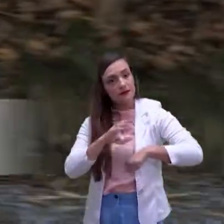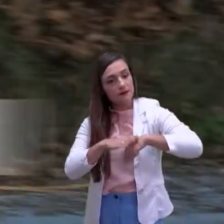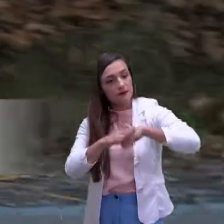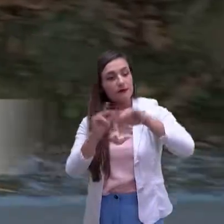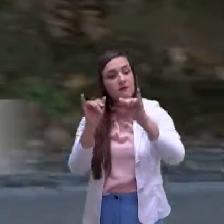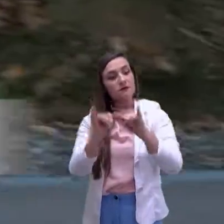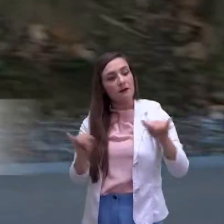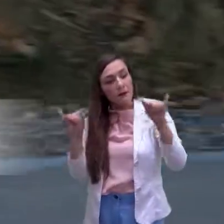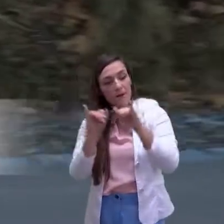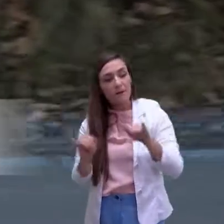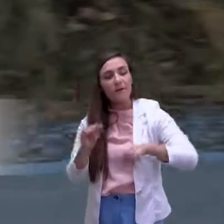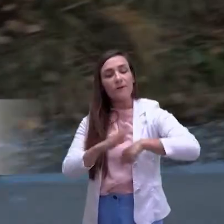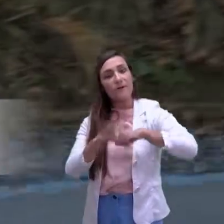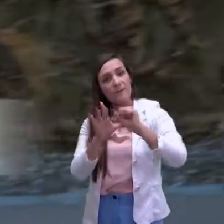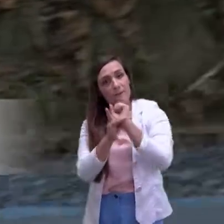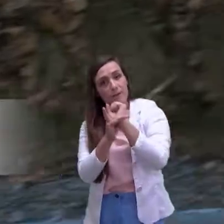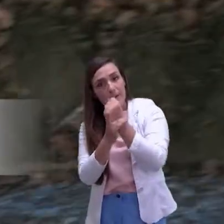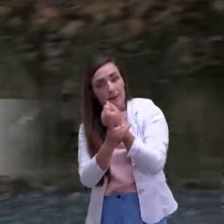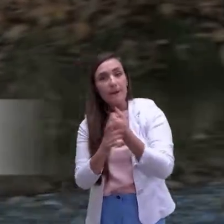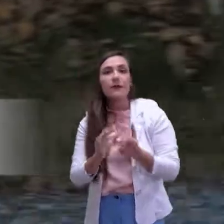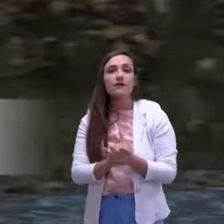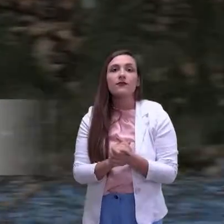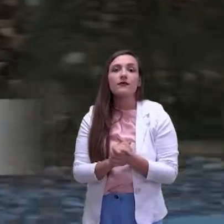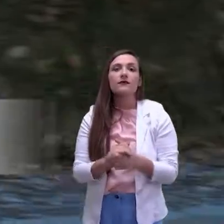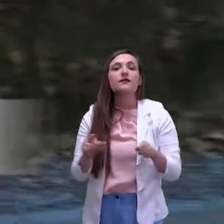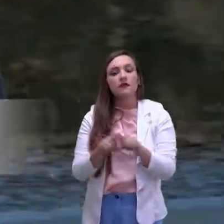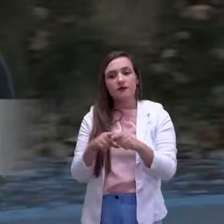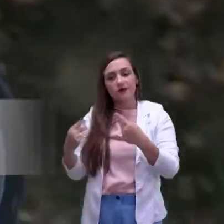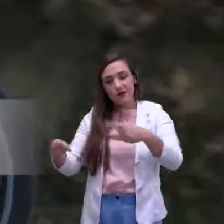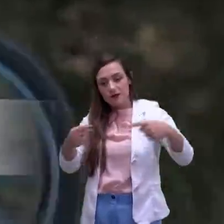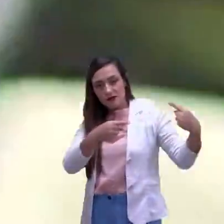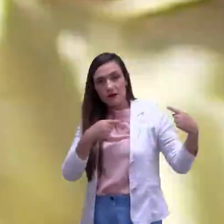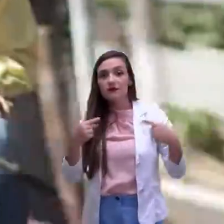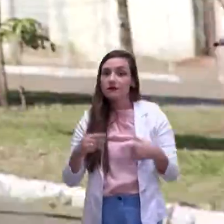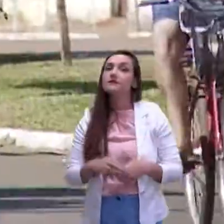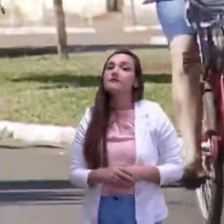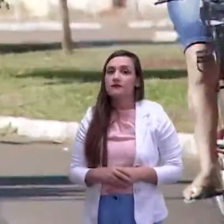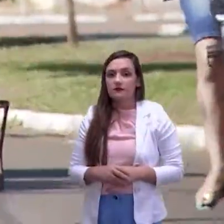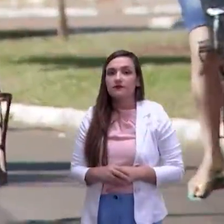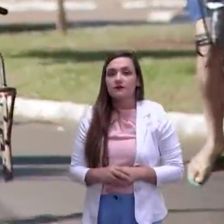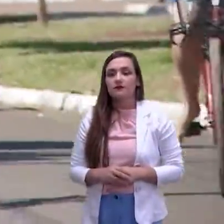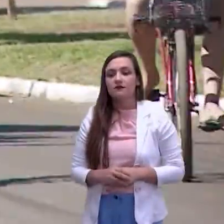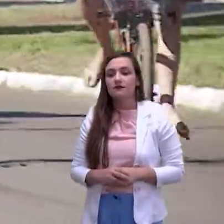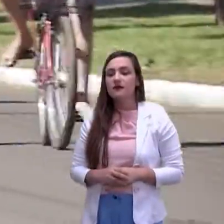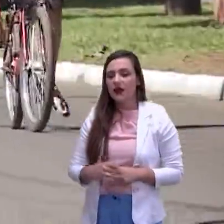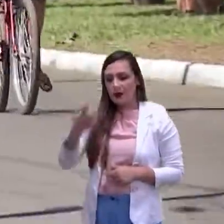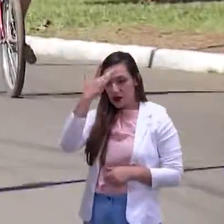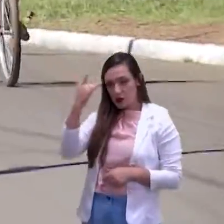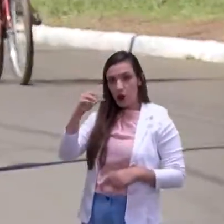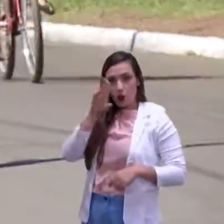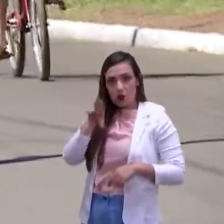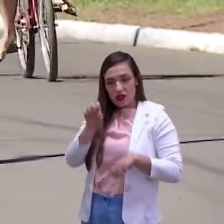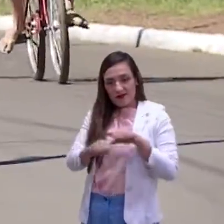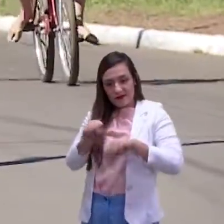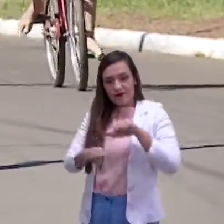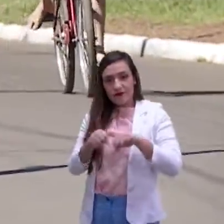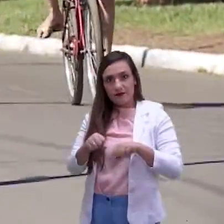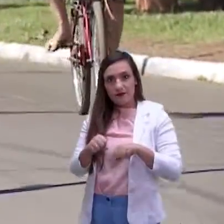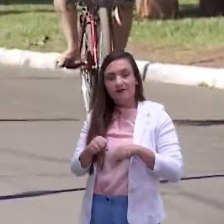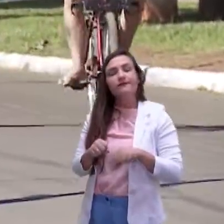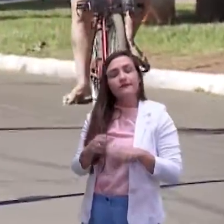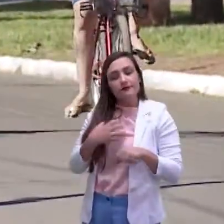mais informações, com mais seguranças, com debate e, dessa forma, dar segurança ao